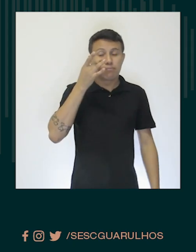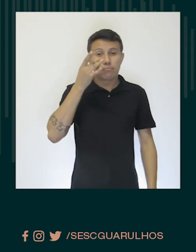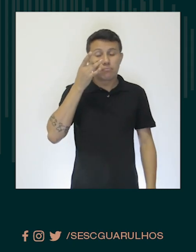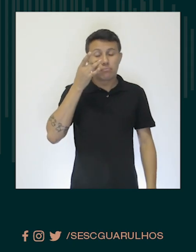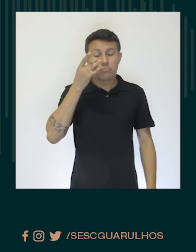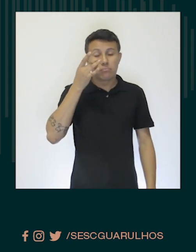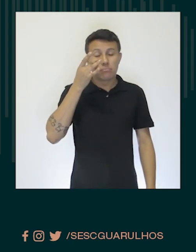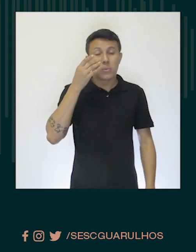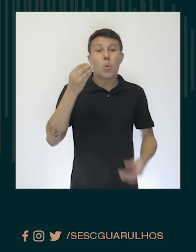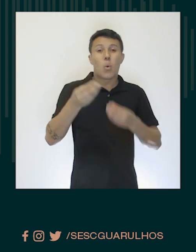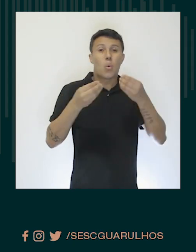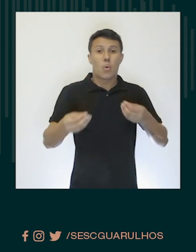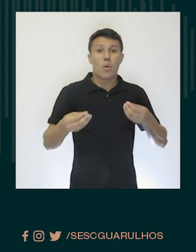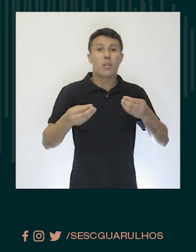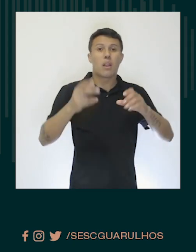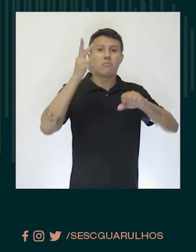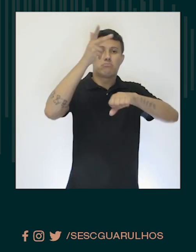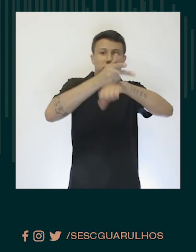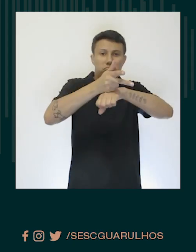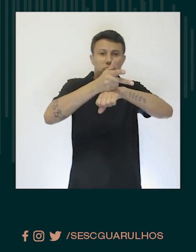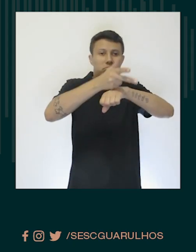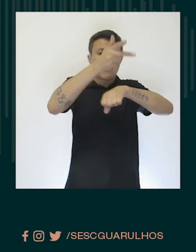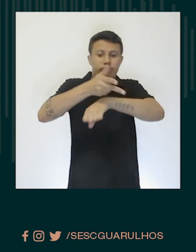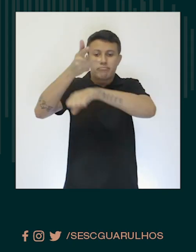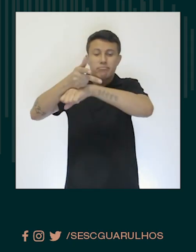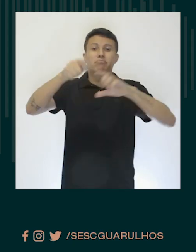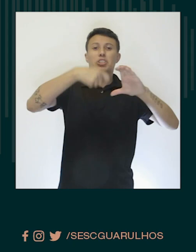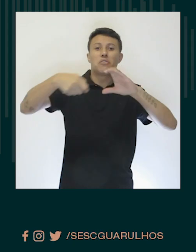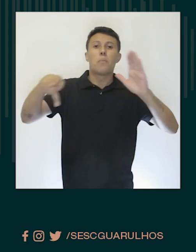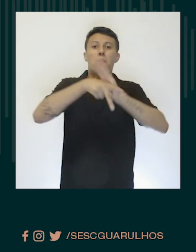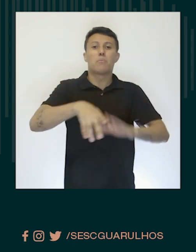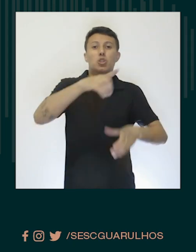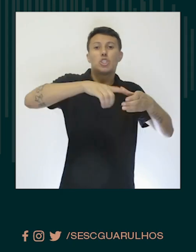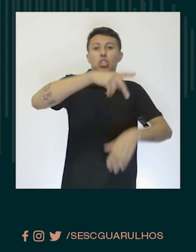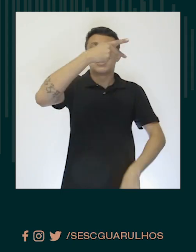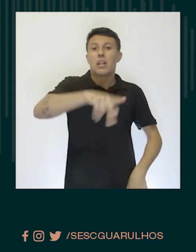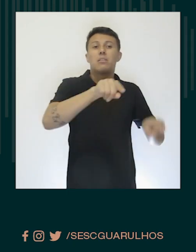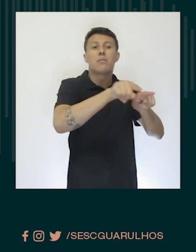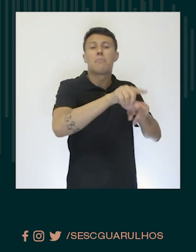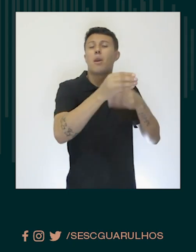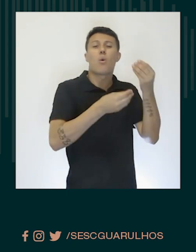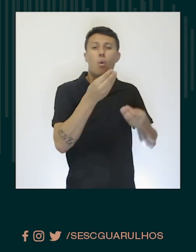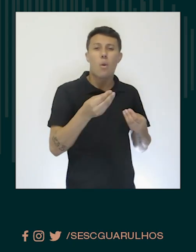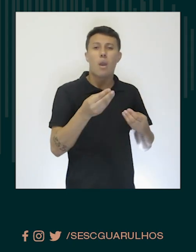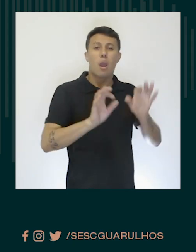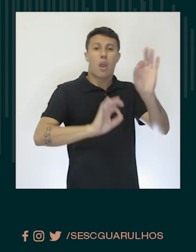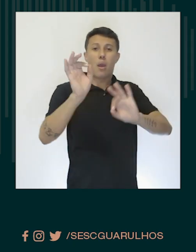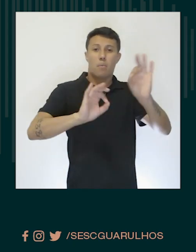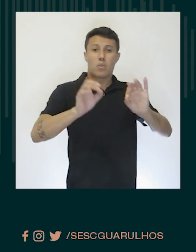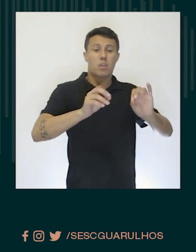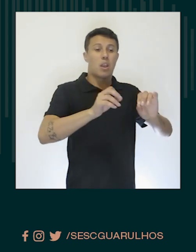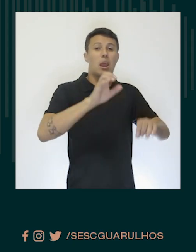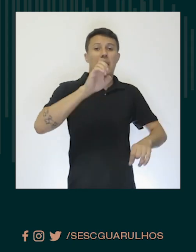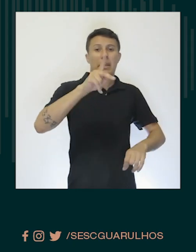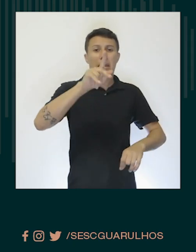vivo. Ele abriu as câmeras dentro da gravação do disco dele e inclusive a produção